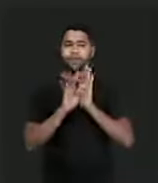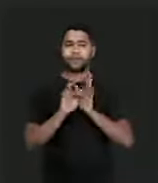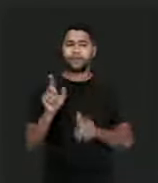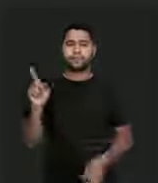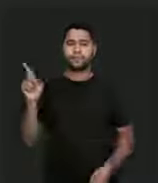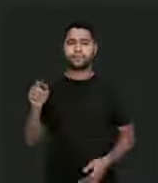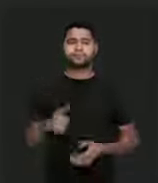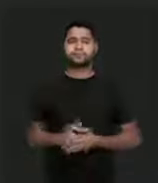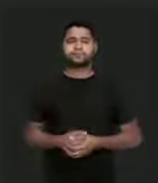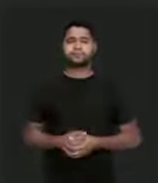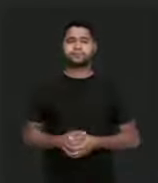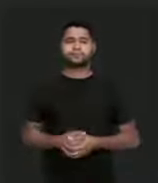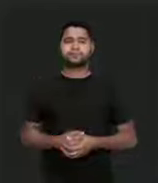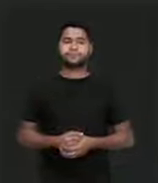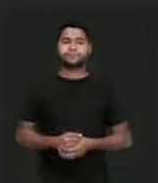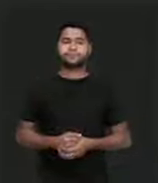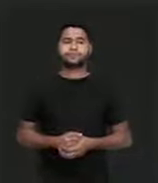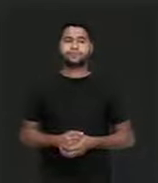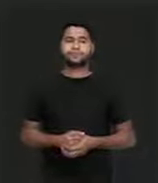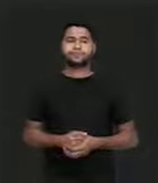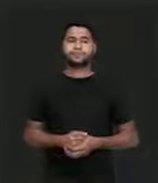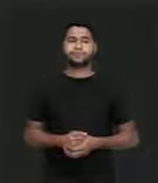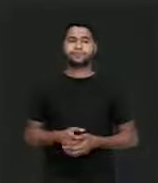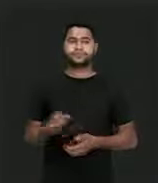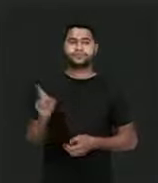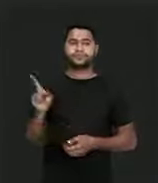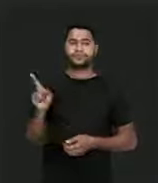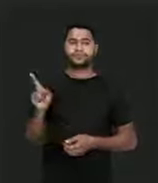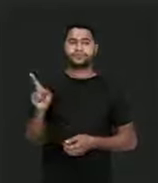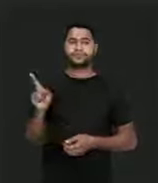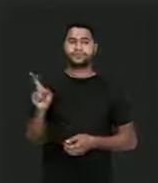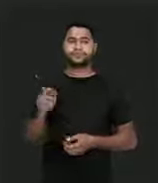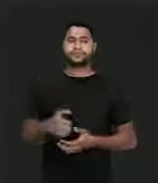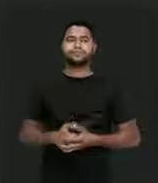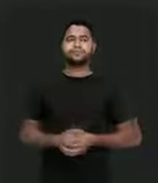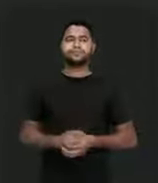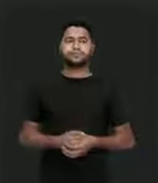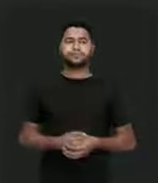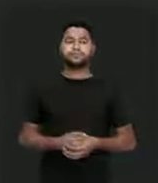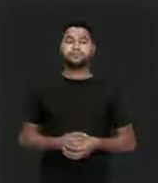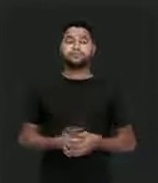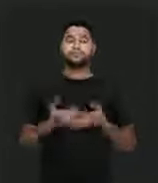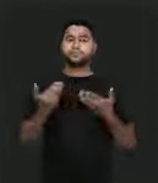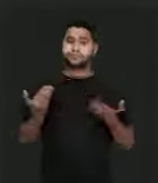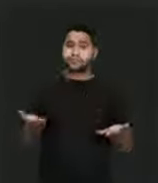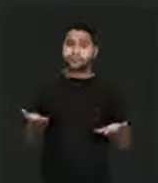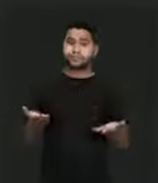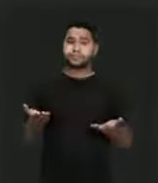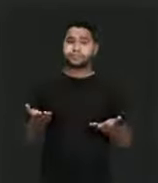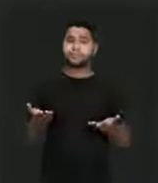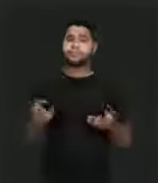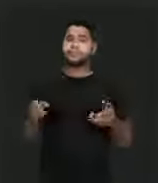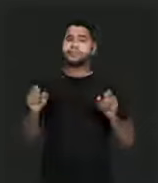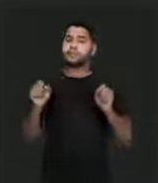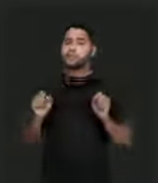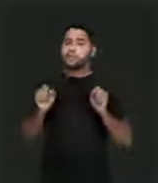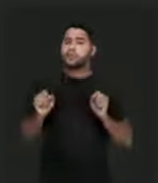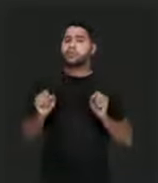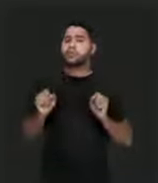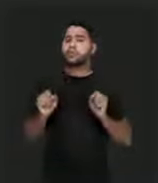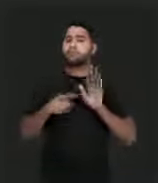aqui rendimento da máquina de Carnot. Bom, o rendimento também pode